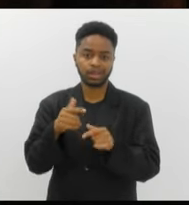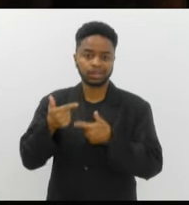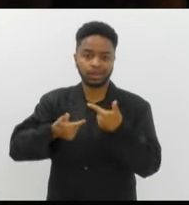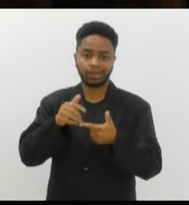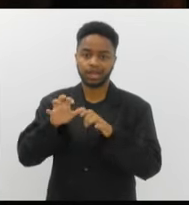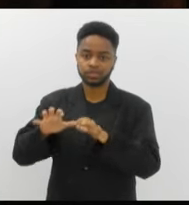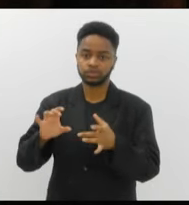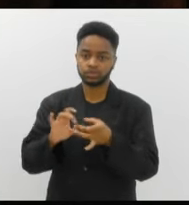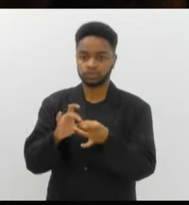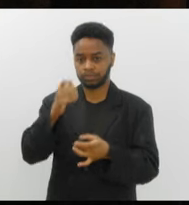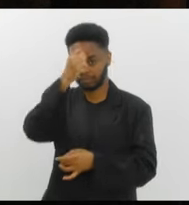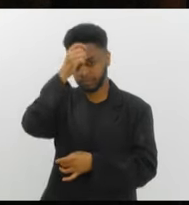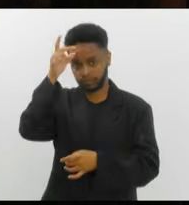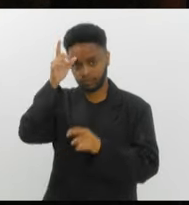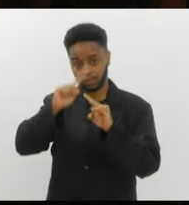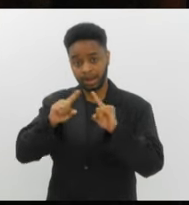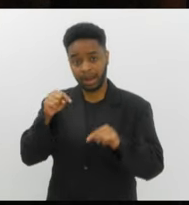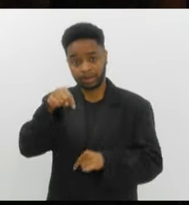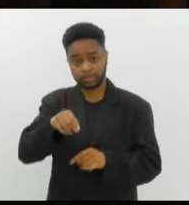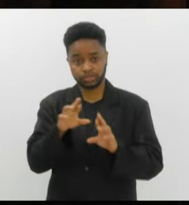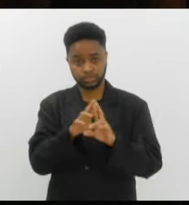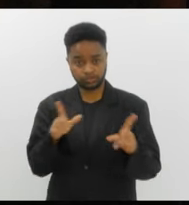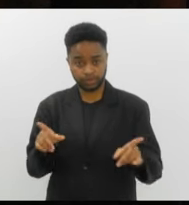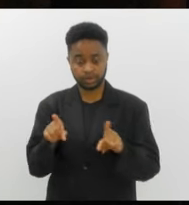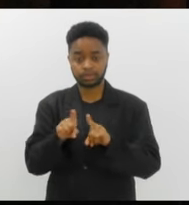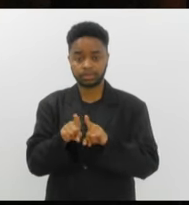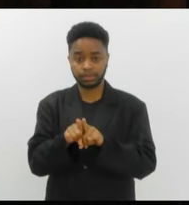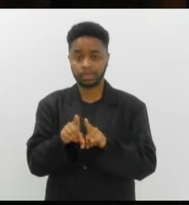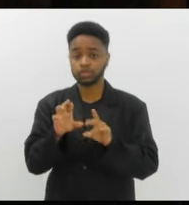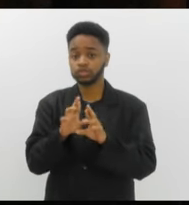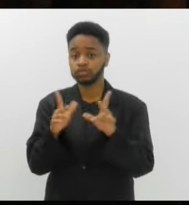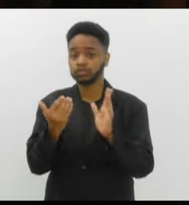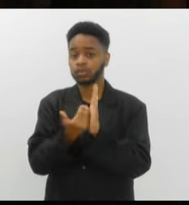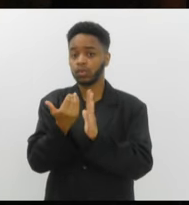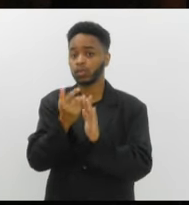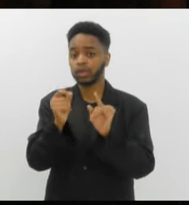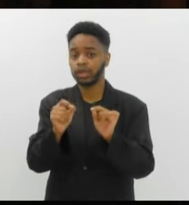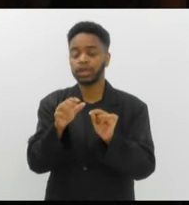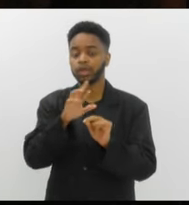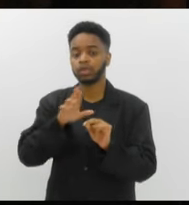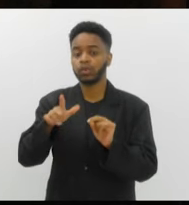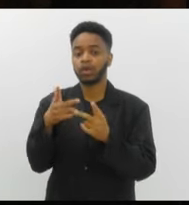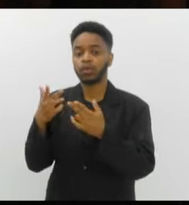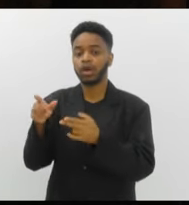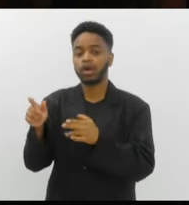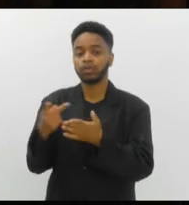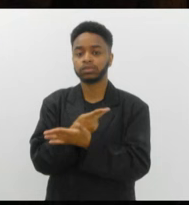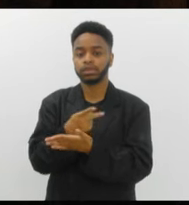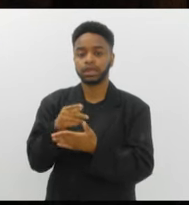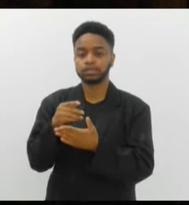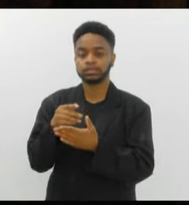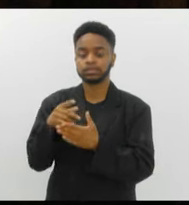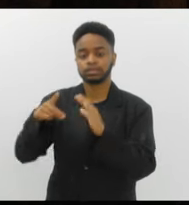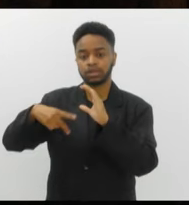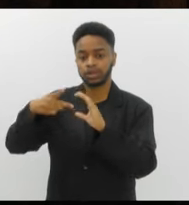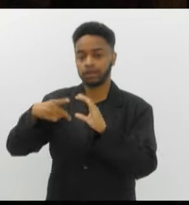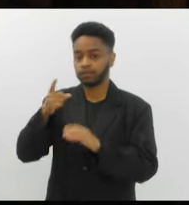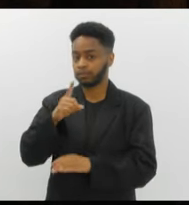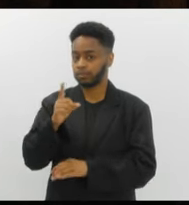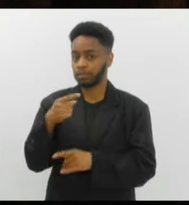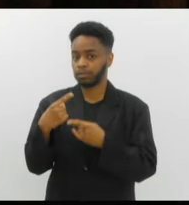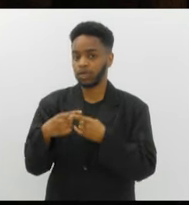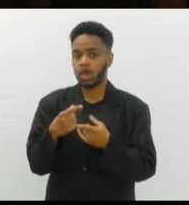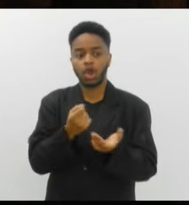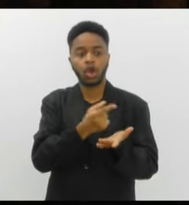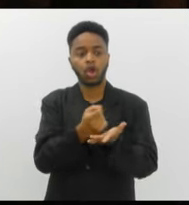prefeitura do Rio de Janeiro. Mas aqui é diferente. E aqui é tão diferente que não é como o prefeito faz na Câmara Municipal, não. Que compra todo